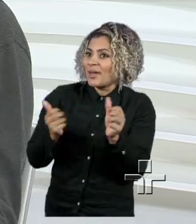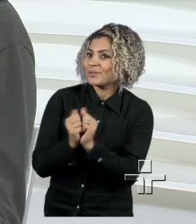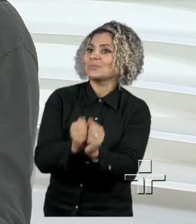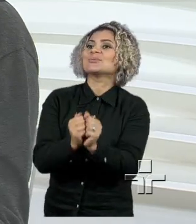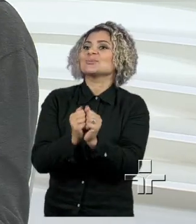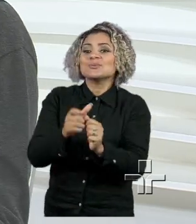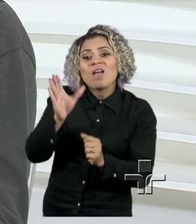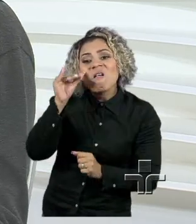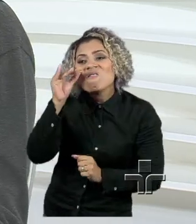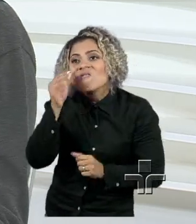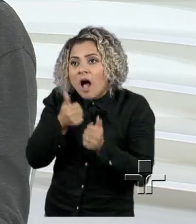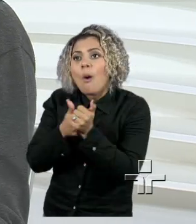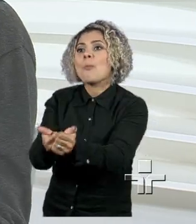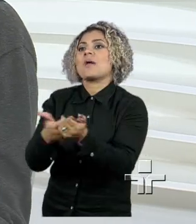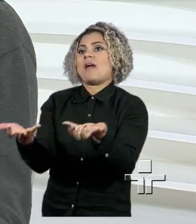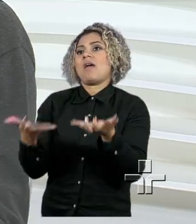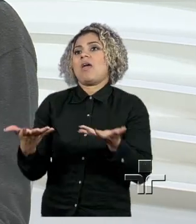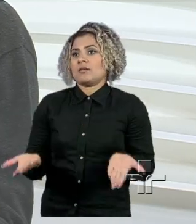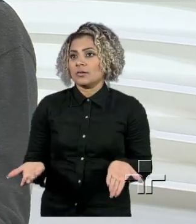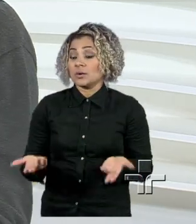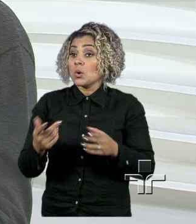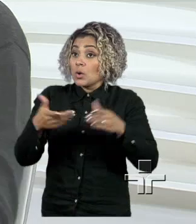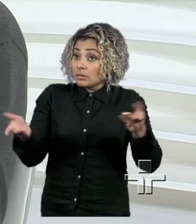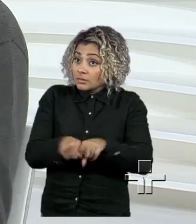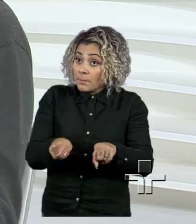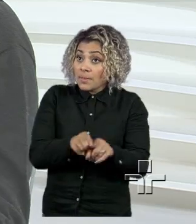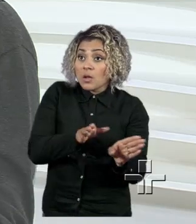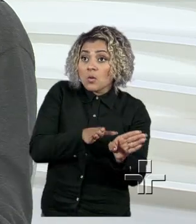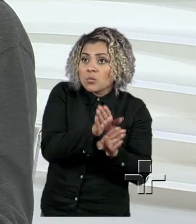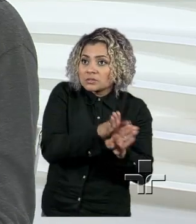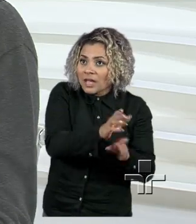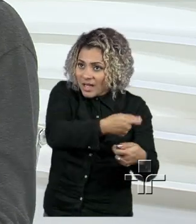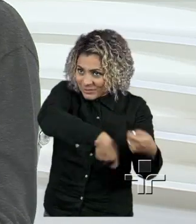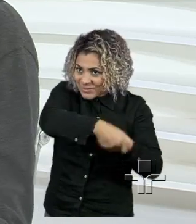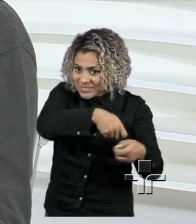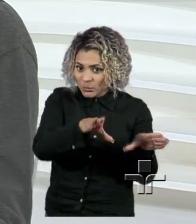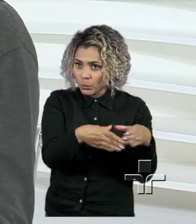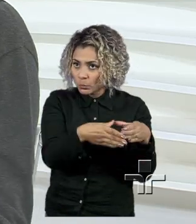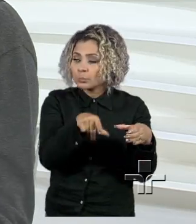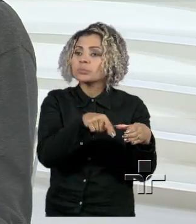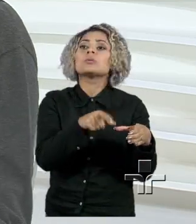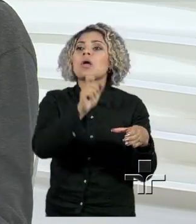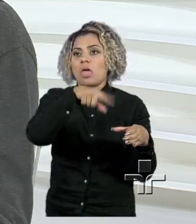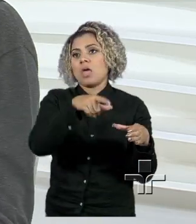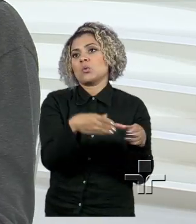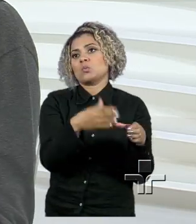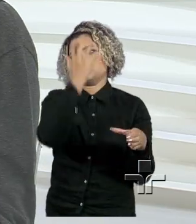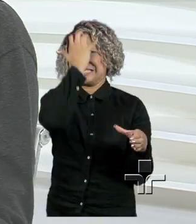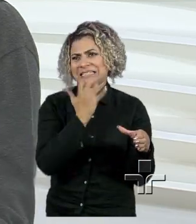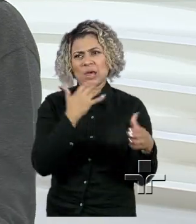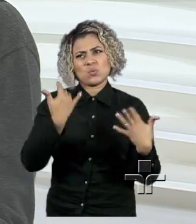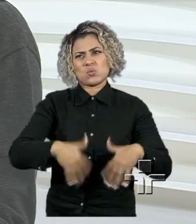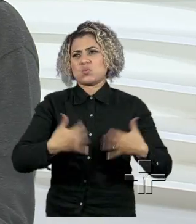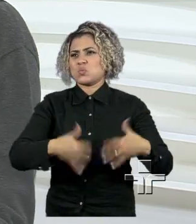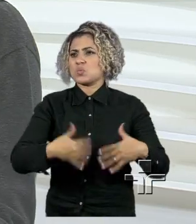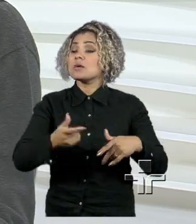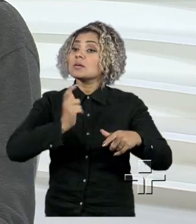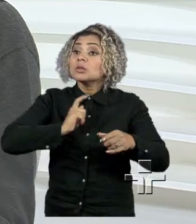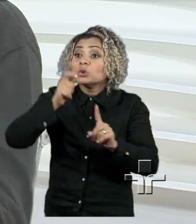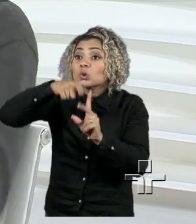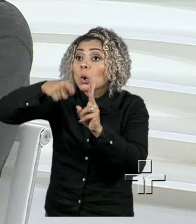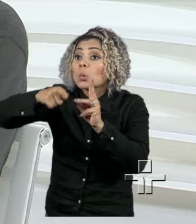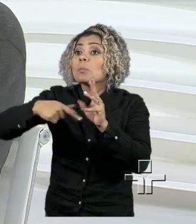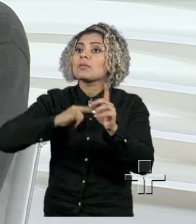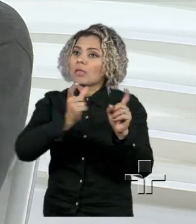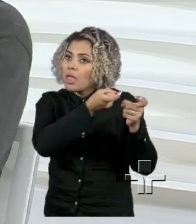Então, e o nosso conselho de administração, que é um conselho muito, muito sério, todos os meses nós temos reuniões